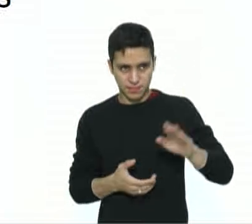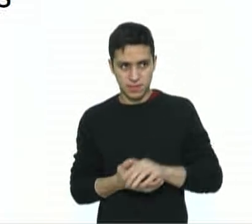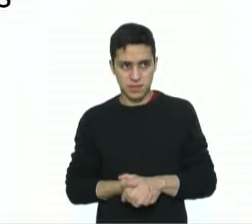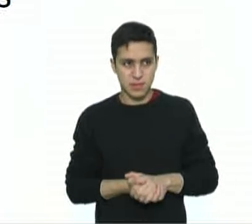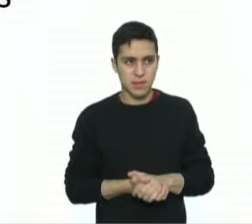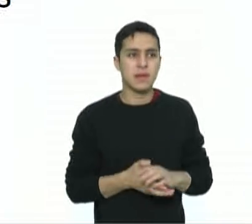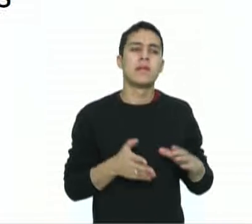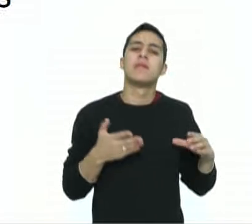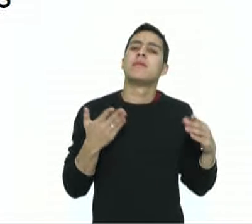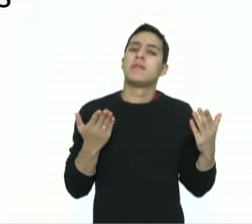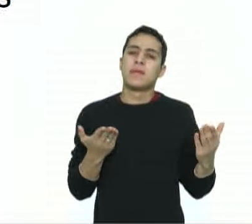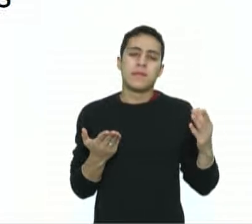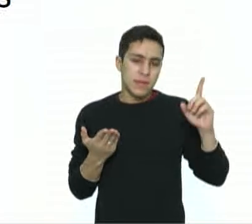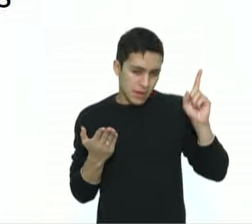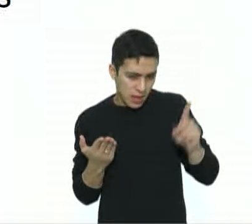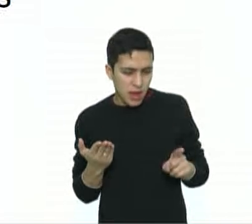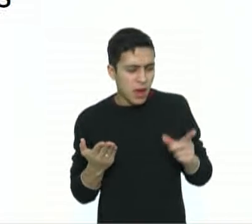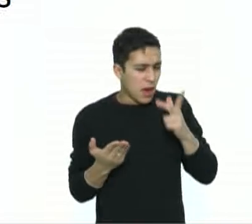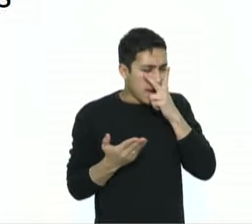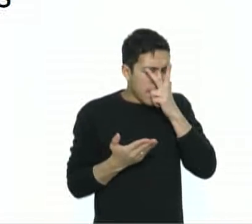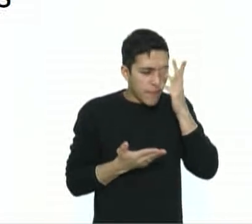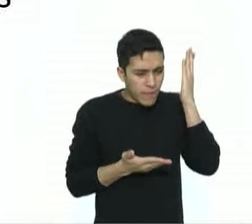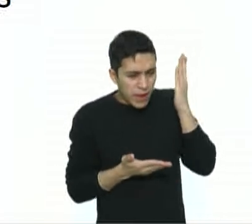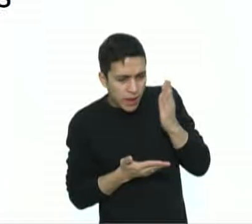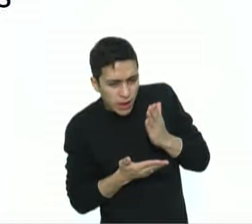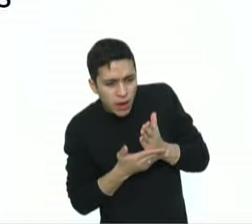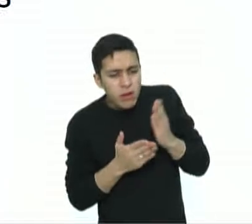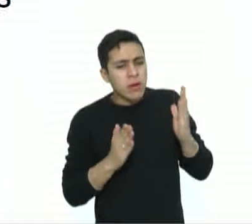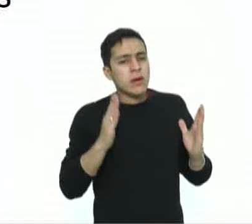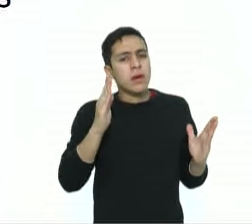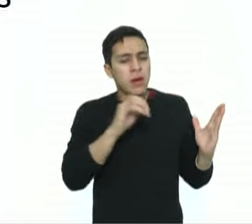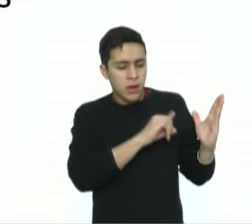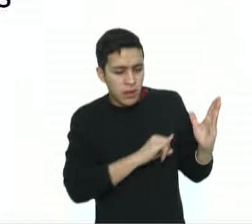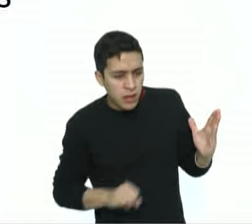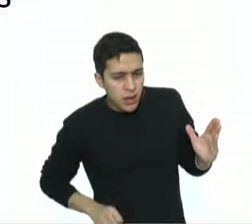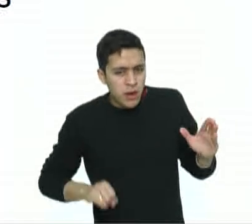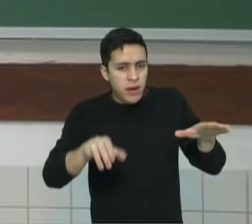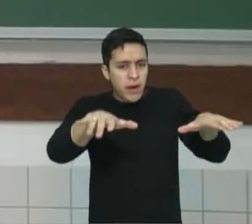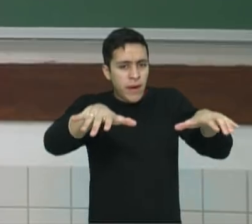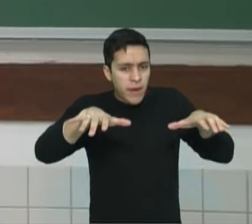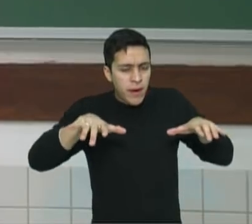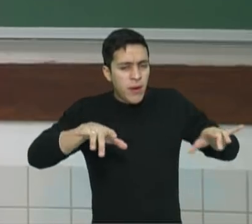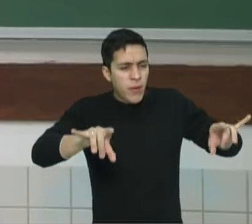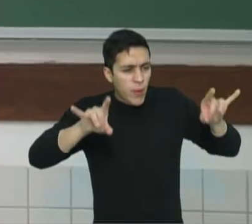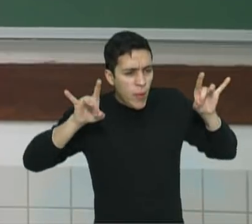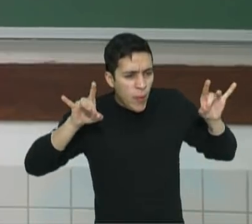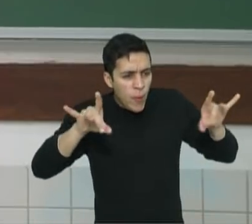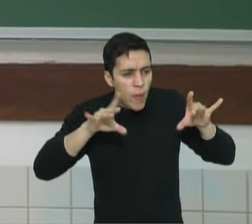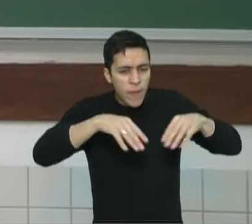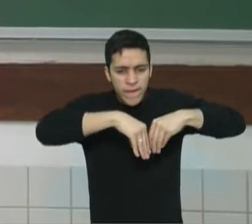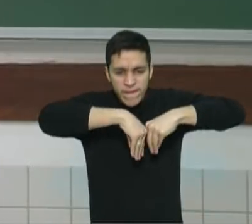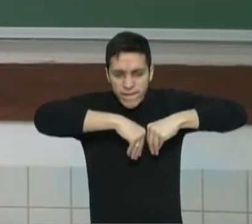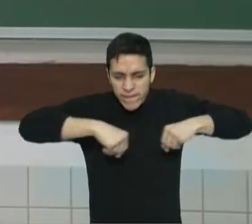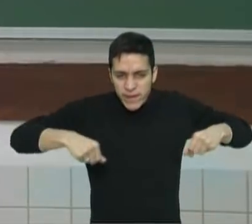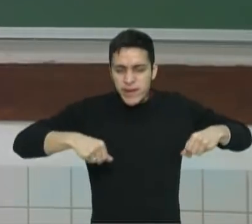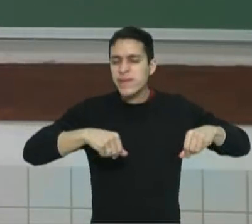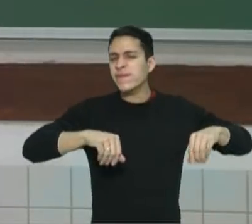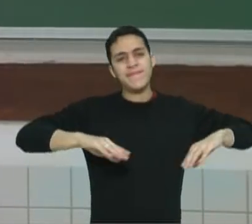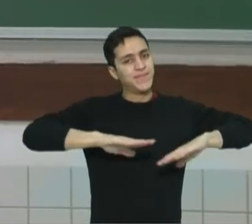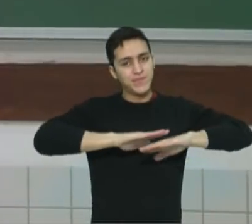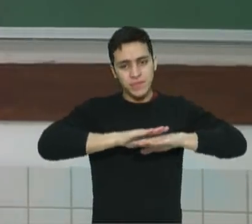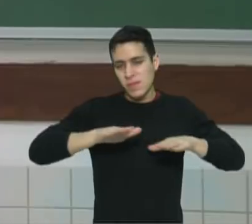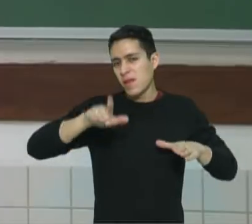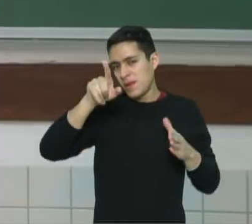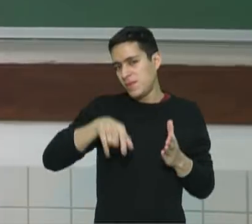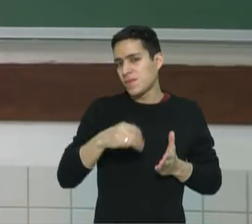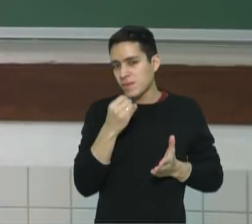ter, logicamente, uma finalização daquele imperialismo dito especialmente territorial. E colocamos como